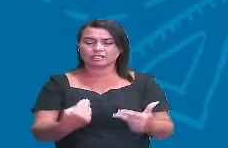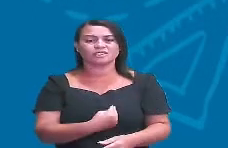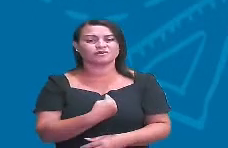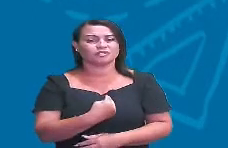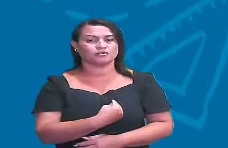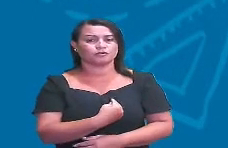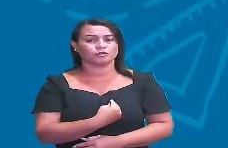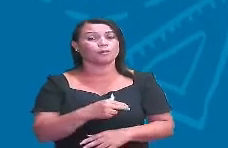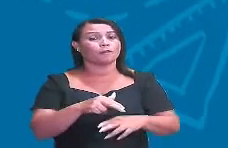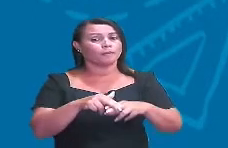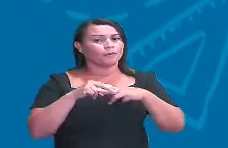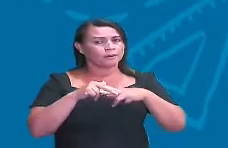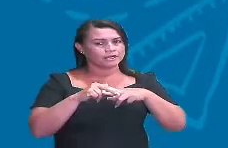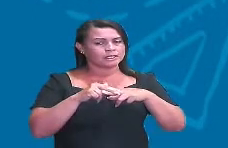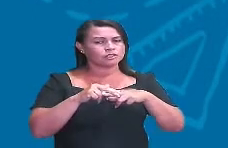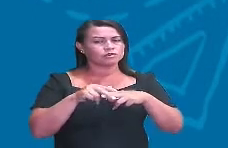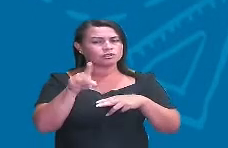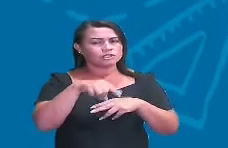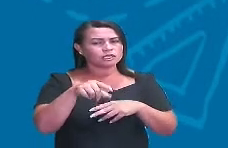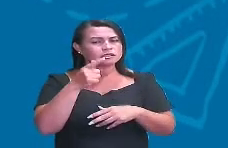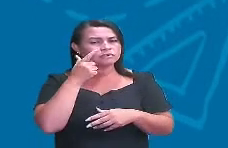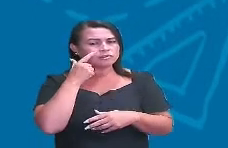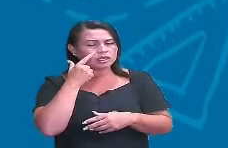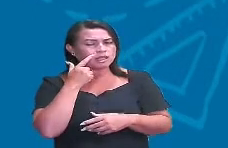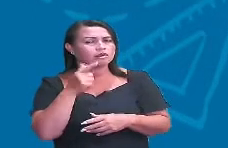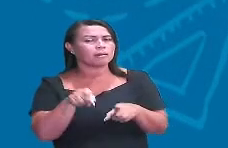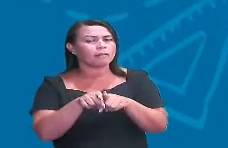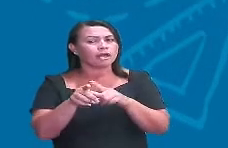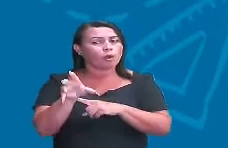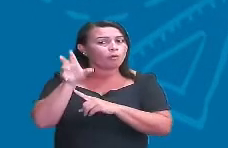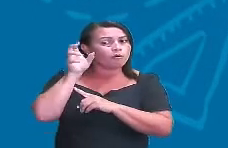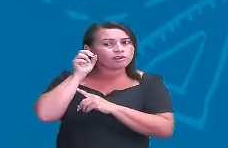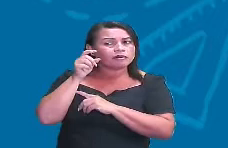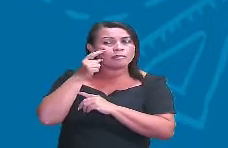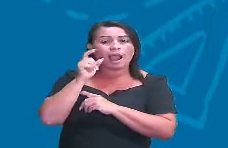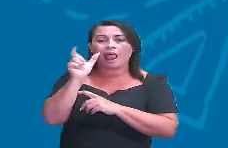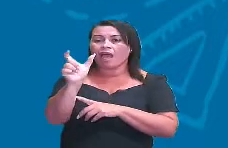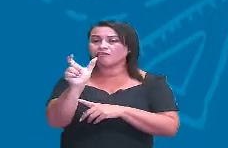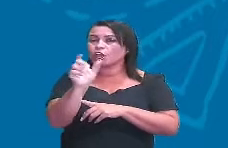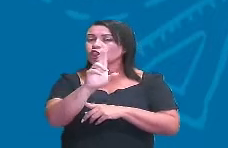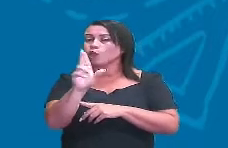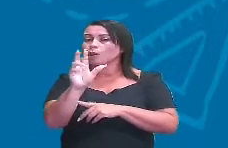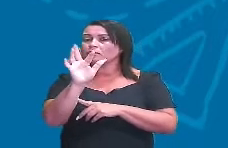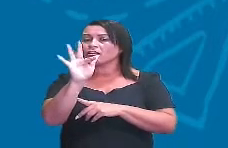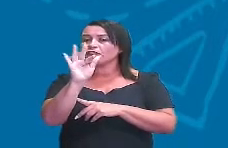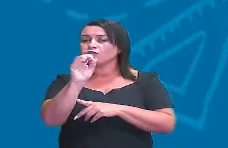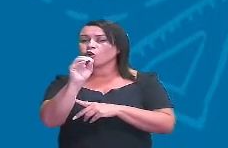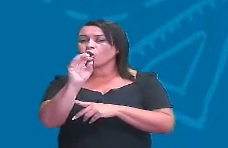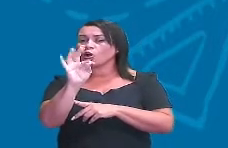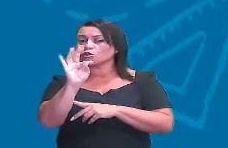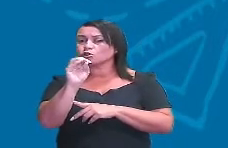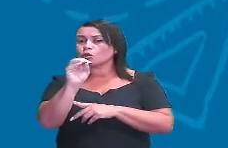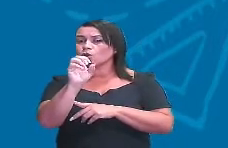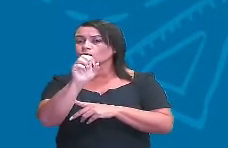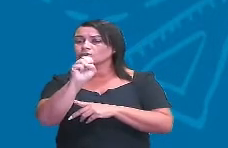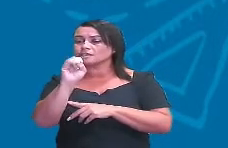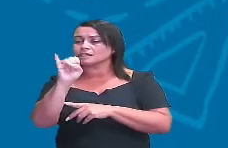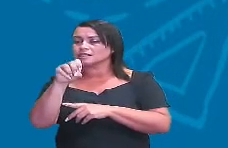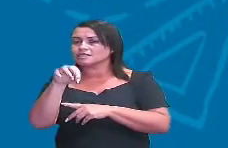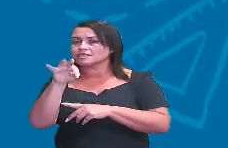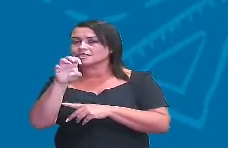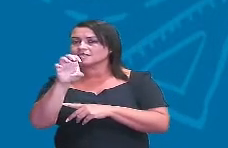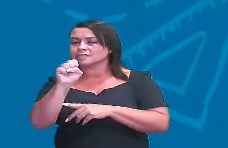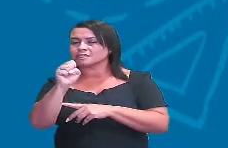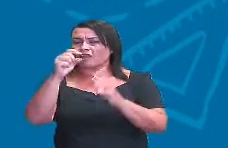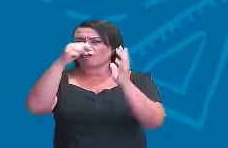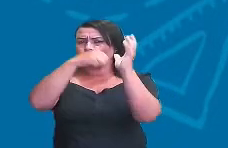tá certo? Portanto, quando vocês ouvirem falar nessa palavra fotossíntese, vocês automaticamente vão lembrar, eita, o professor falou para